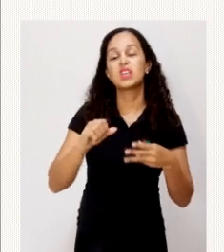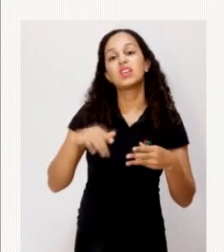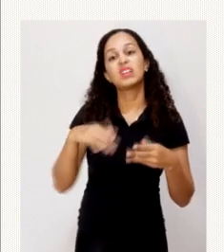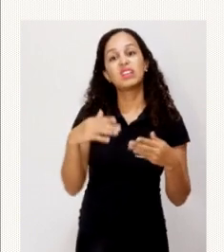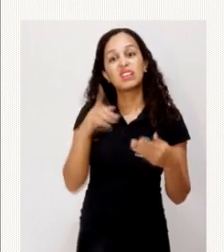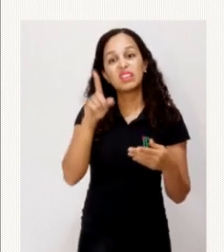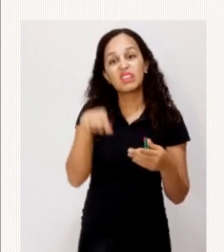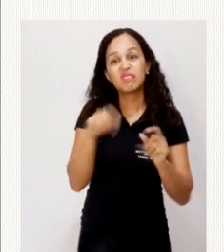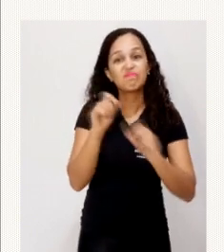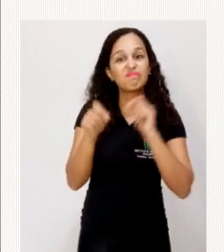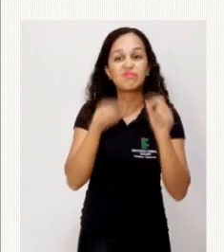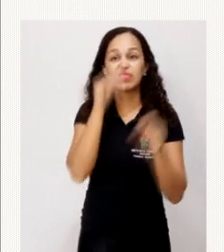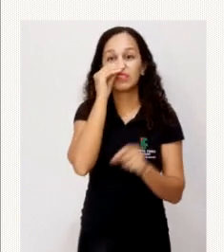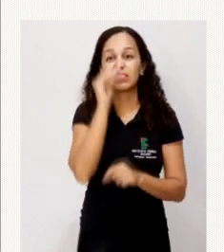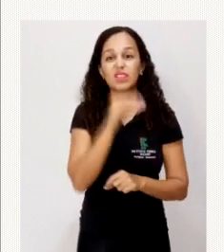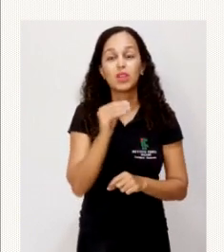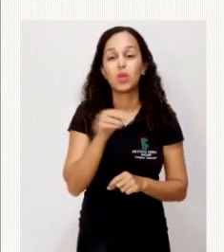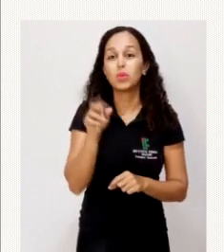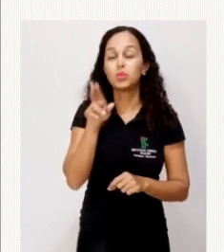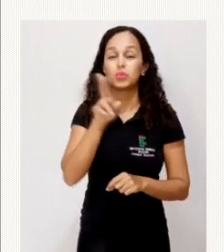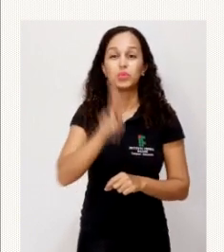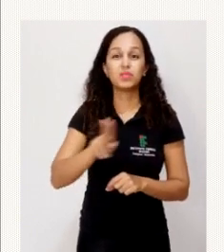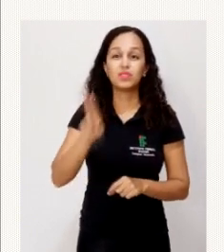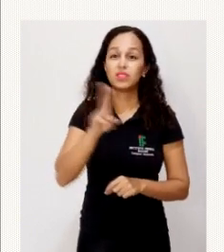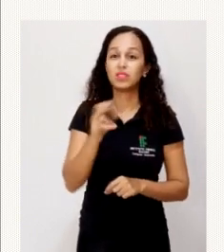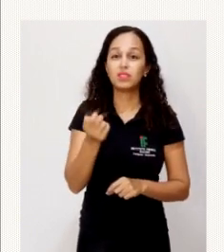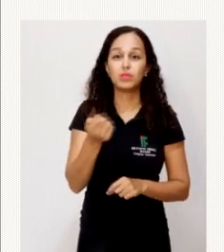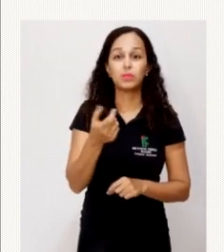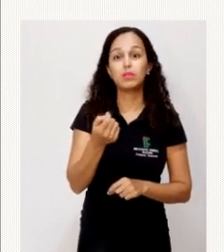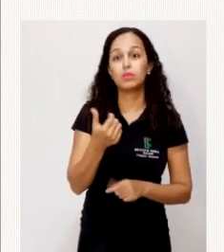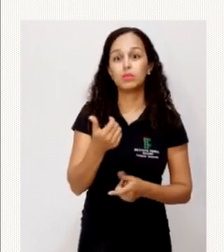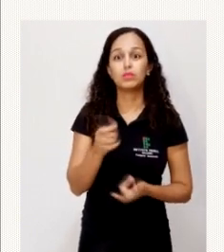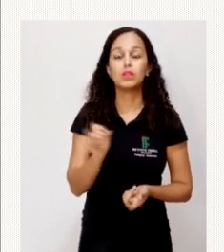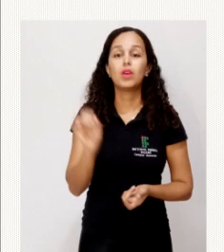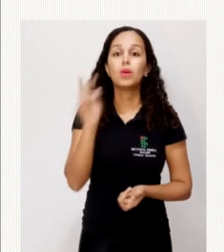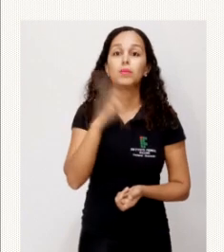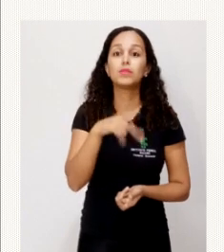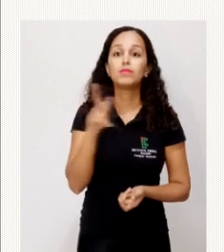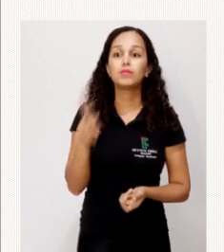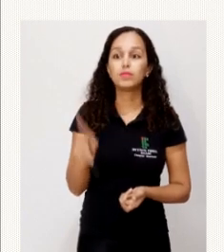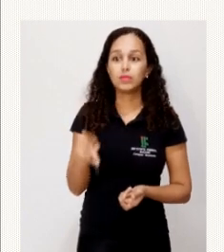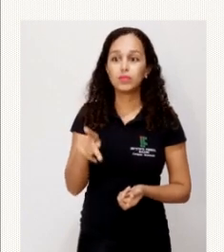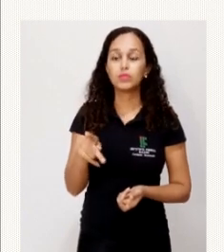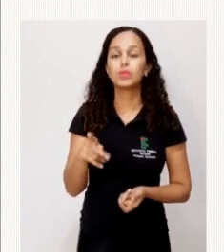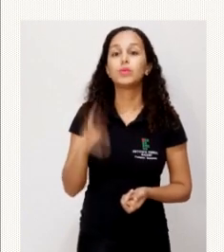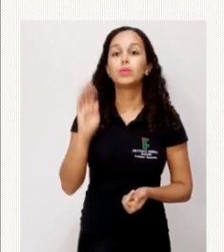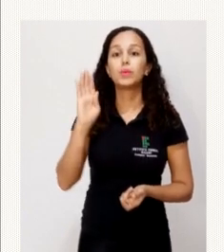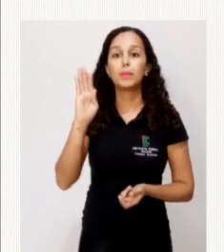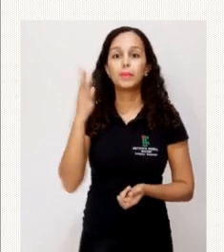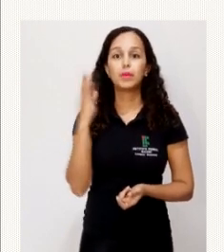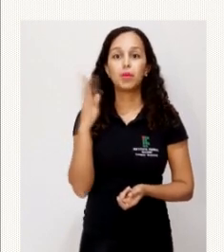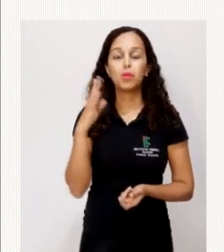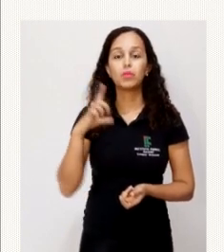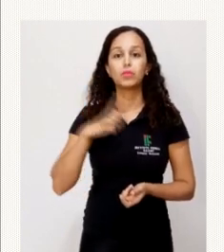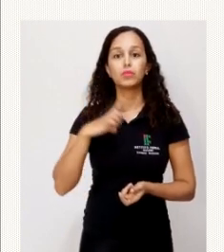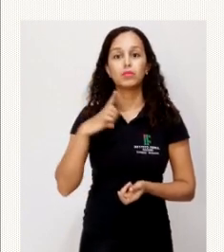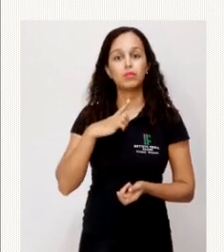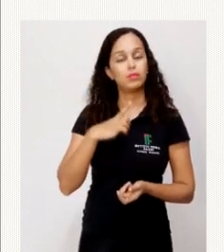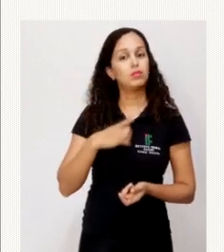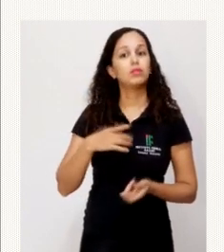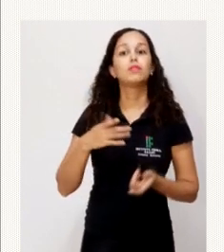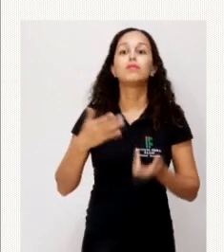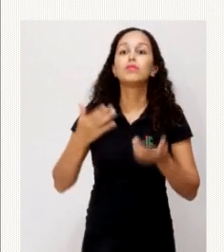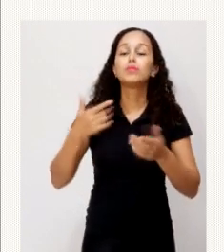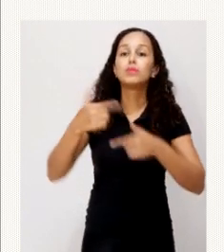subutilizadas. Aqui no Brasil, utilizamos punks criada pelo professor e biólogo Knupp, a partir da